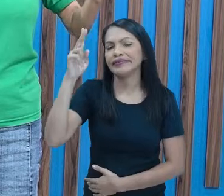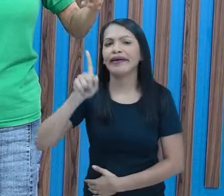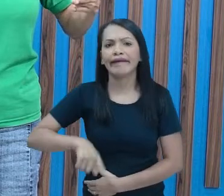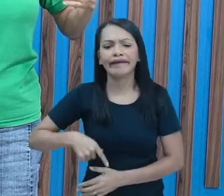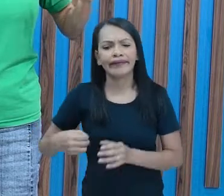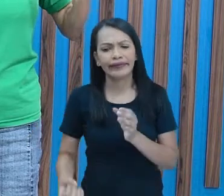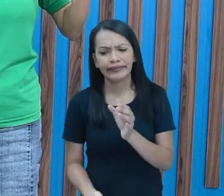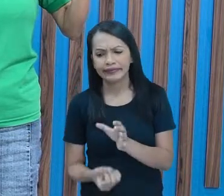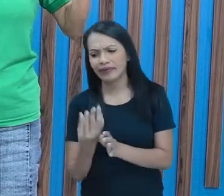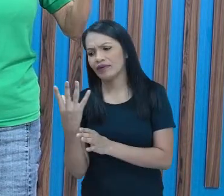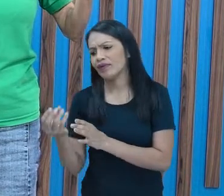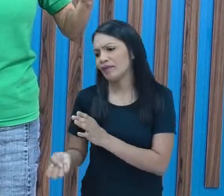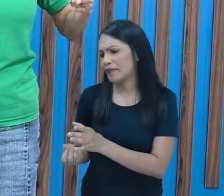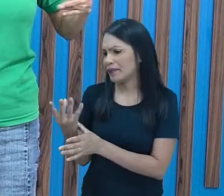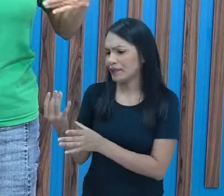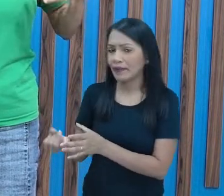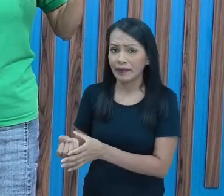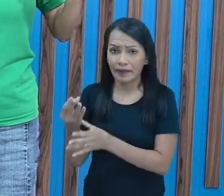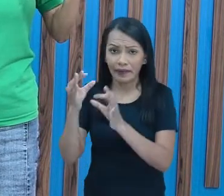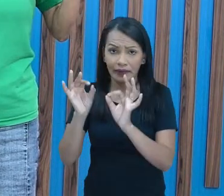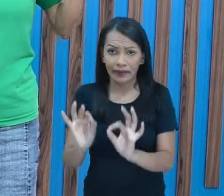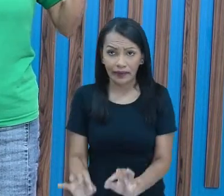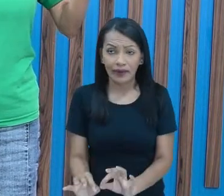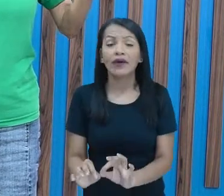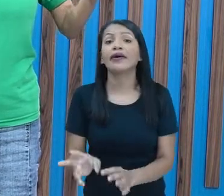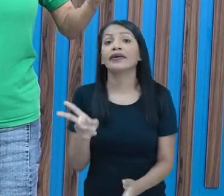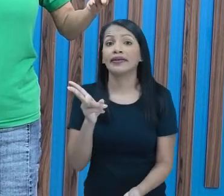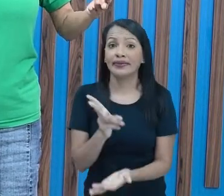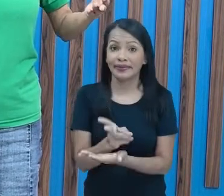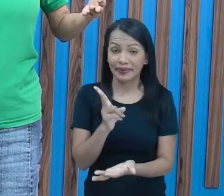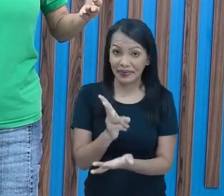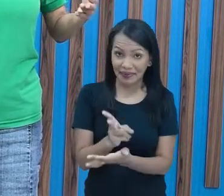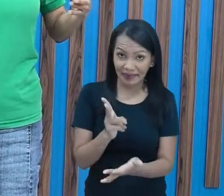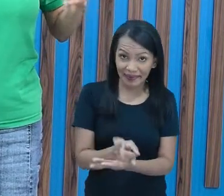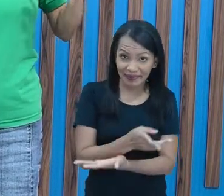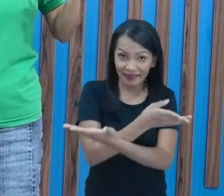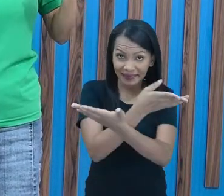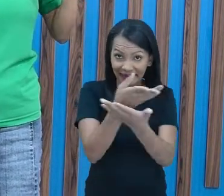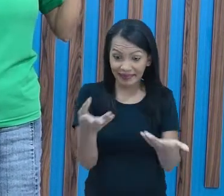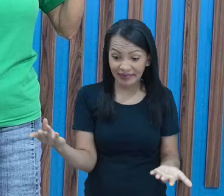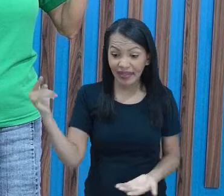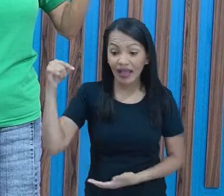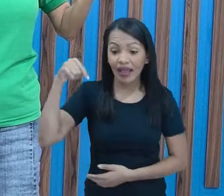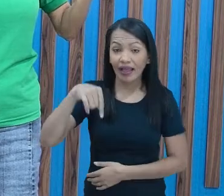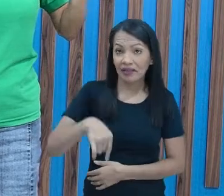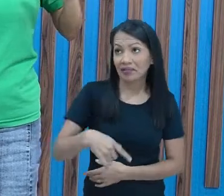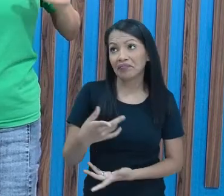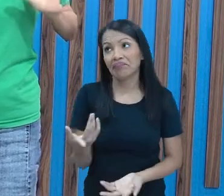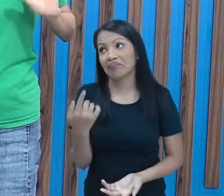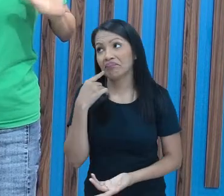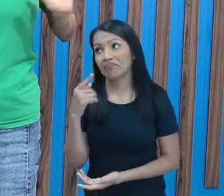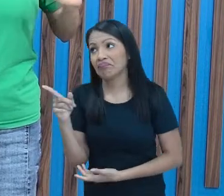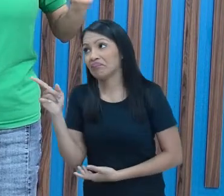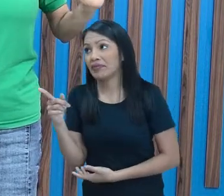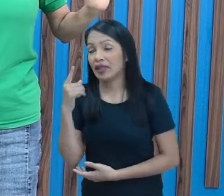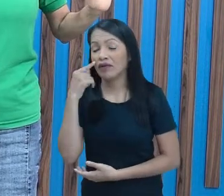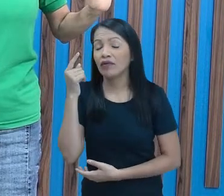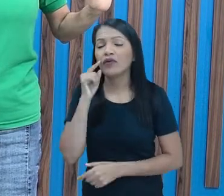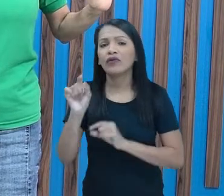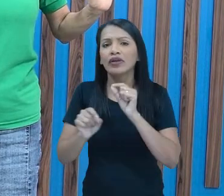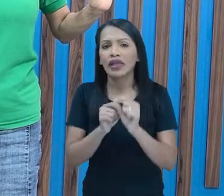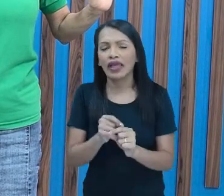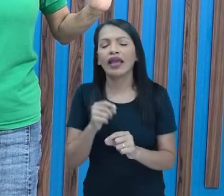foram sendo passadas aí e continuam sendo passadas. Aqui ou ali, a gente aumenta